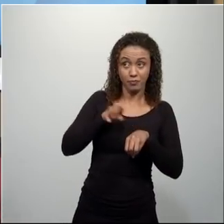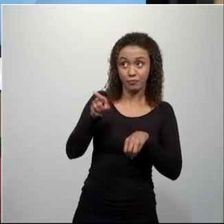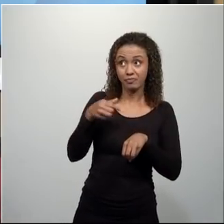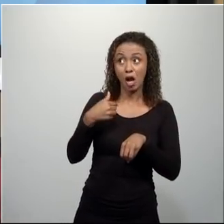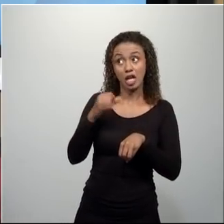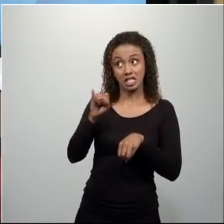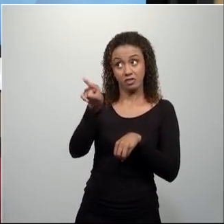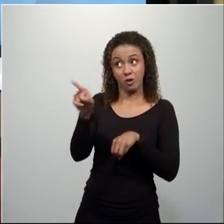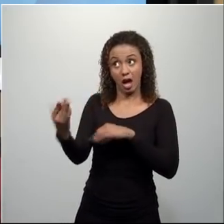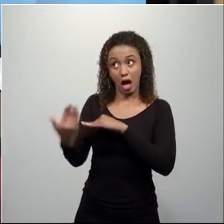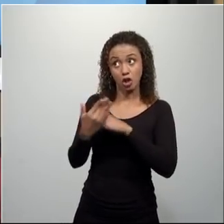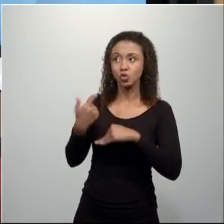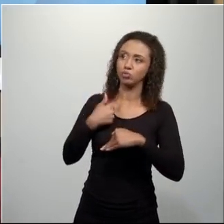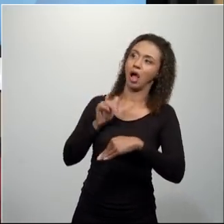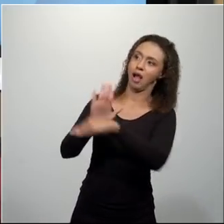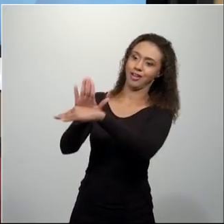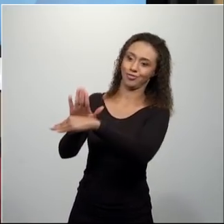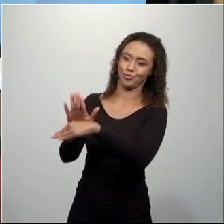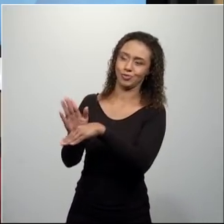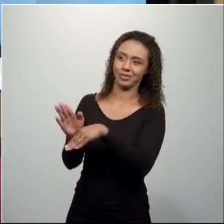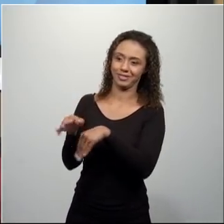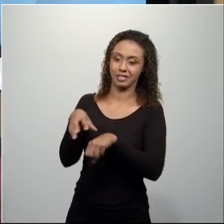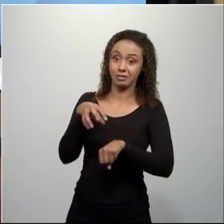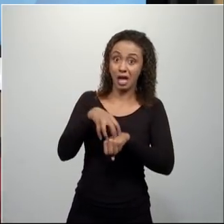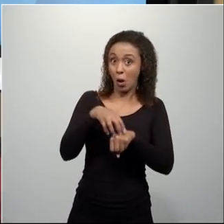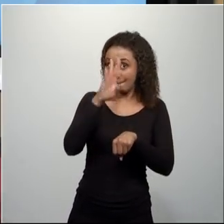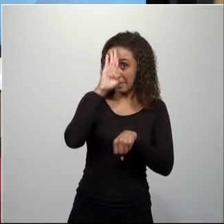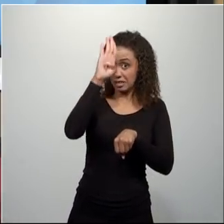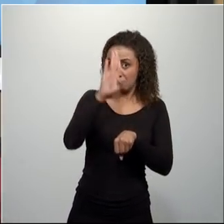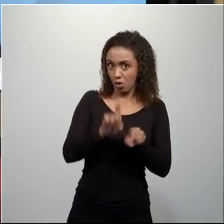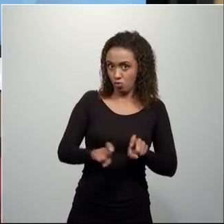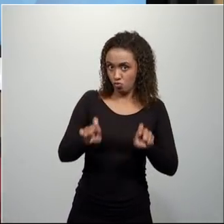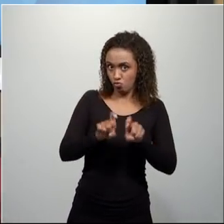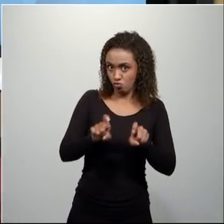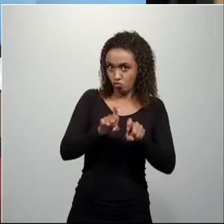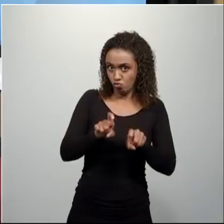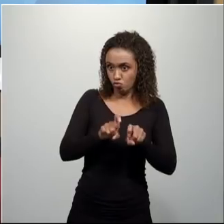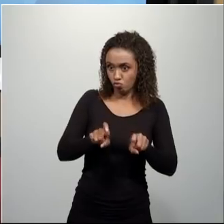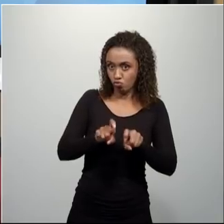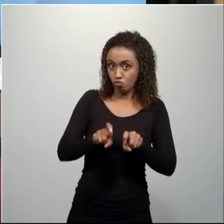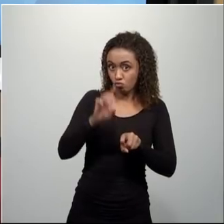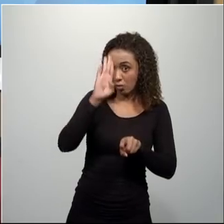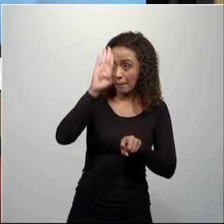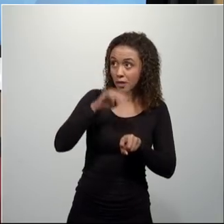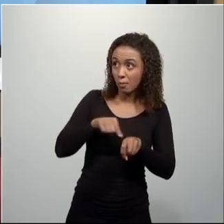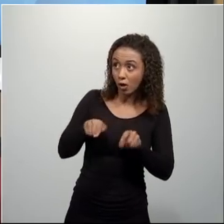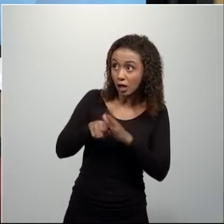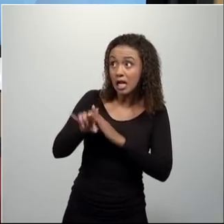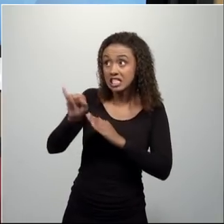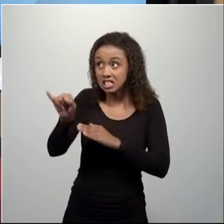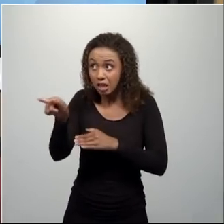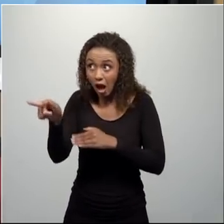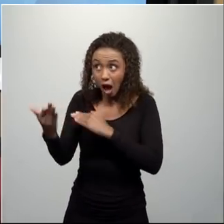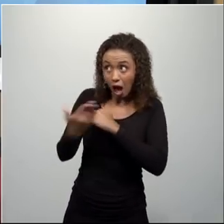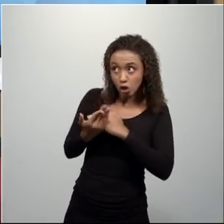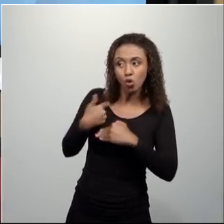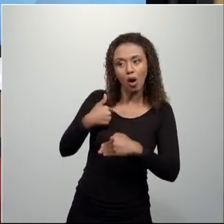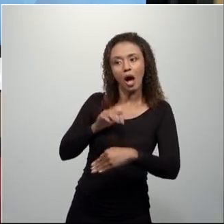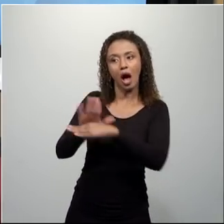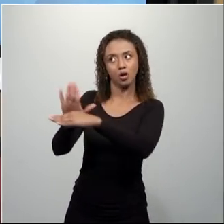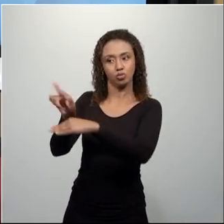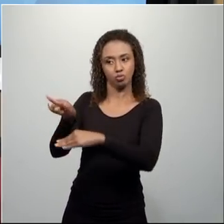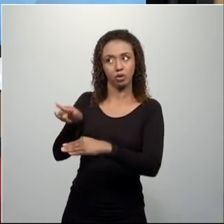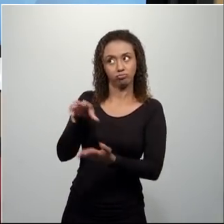eu provavelmente vou procurar outra pessoa que possa me ajudar mais do que você então o que isso vai acontecer o que isso significa que